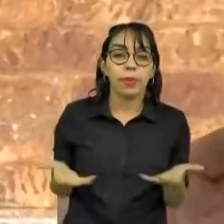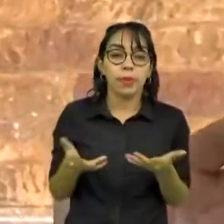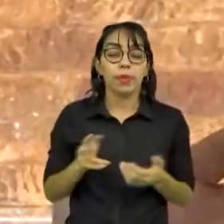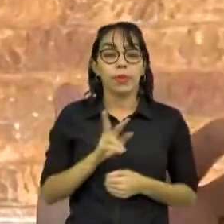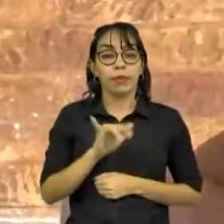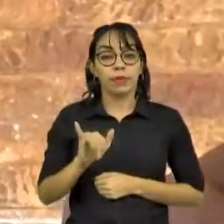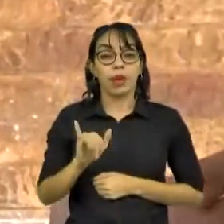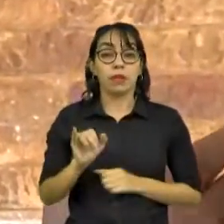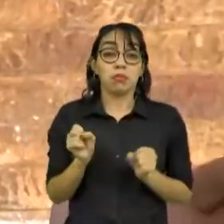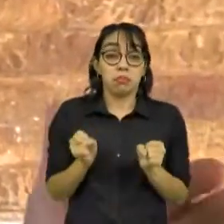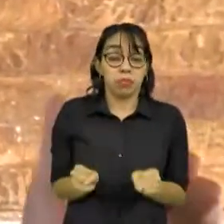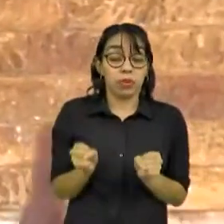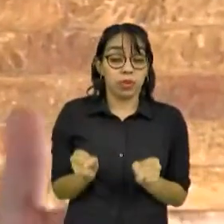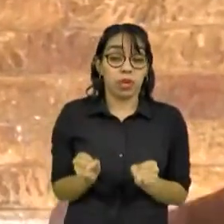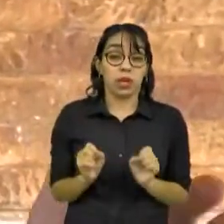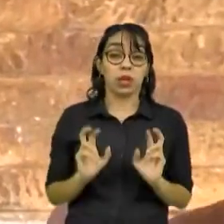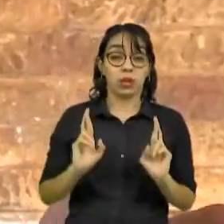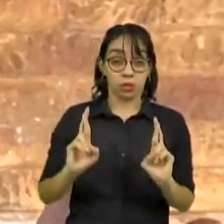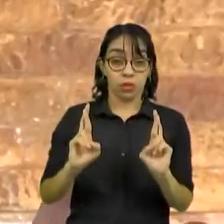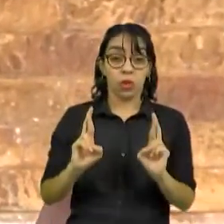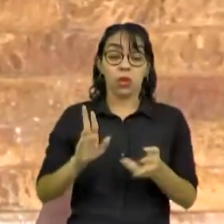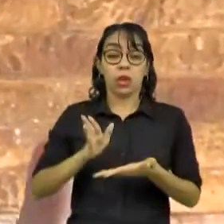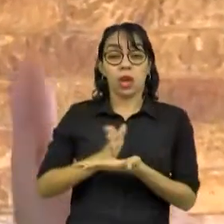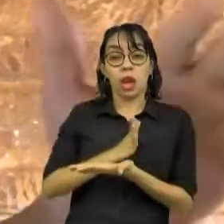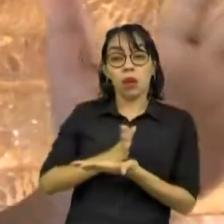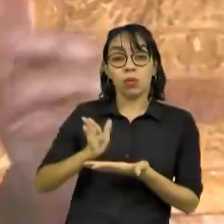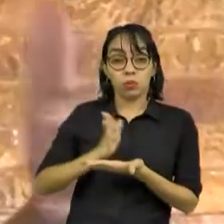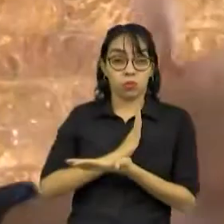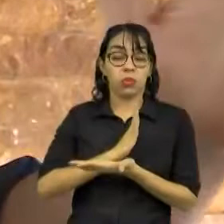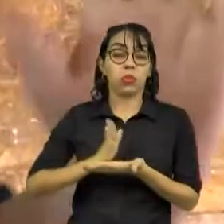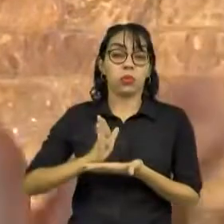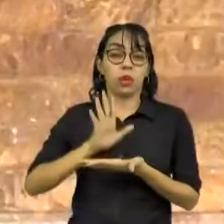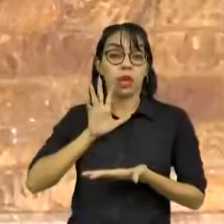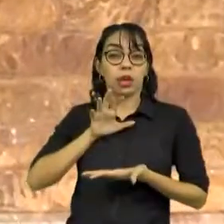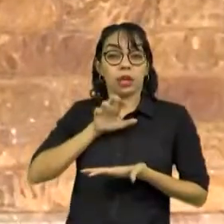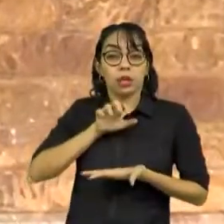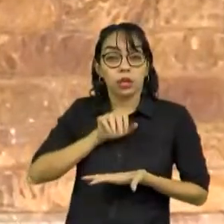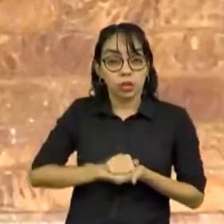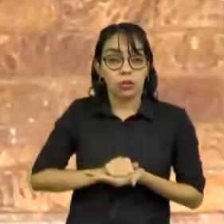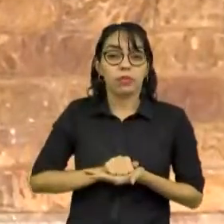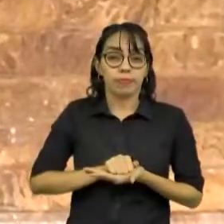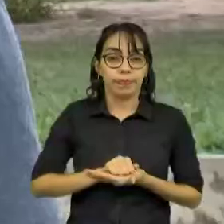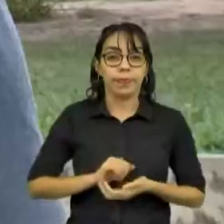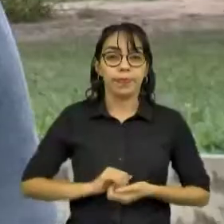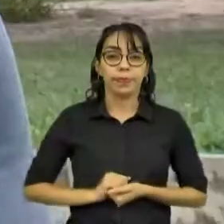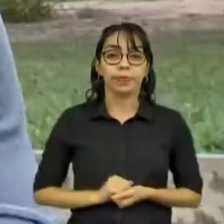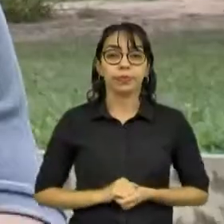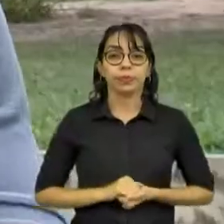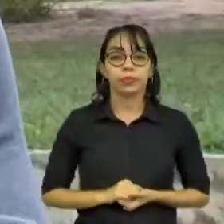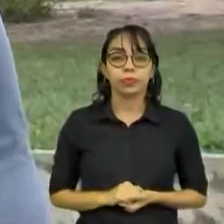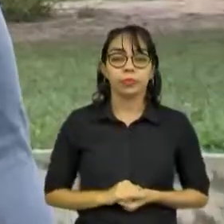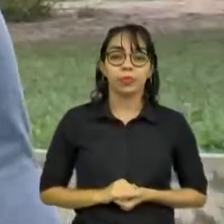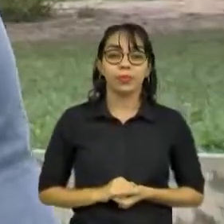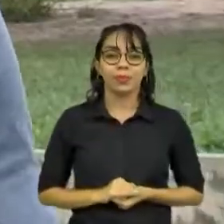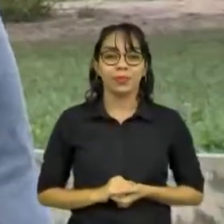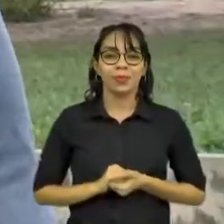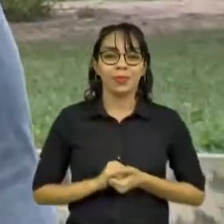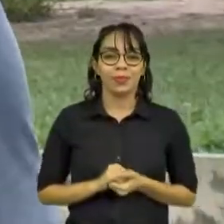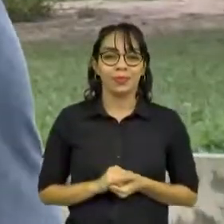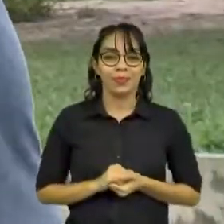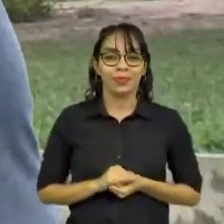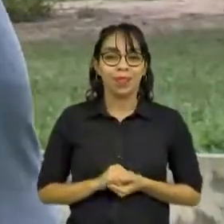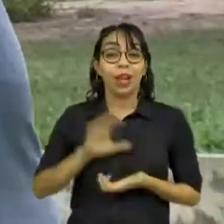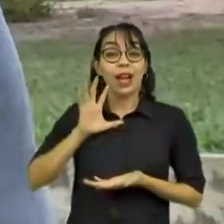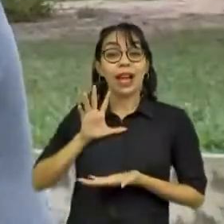gente poder manter alguns desses empregos até por mais tempo. As contratações para